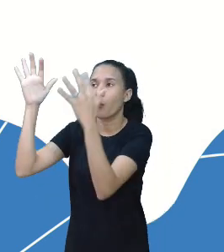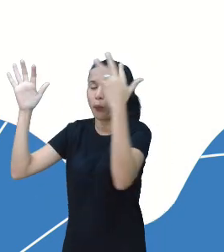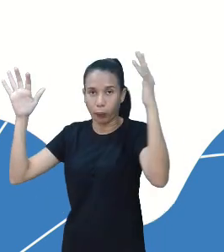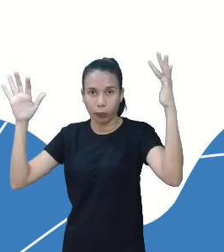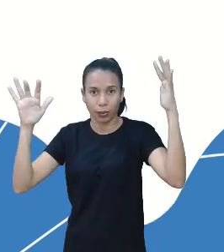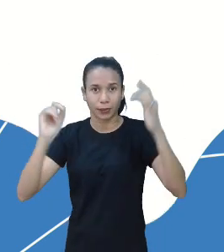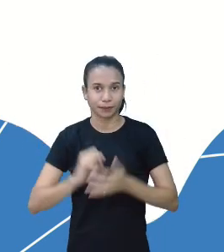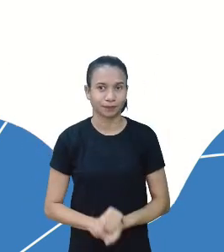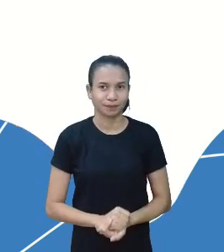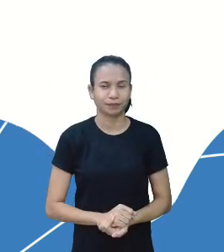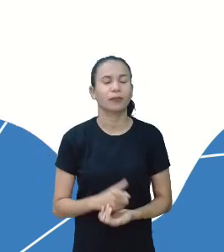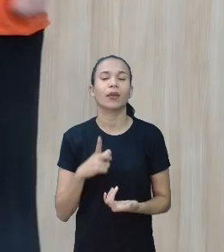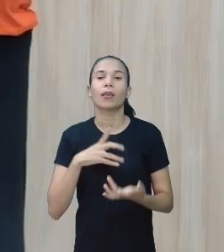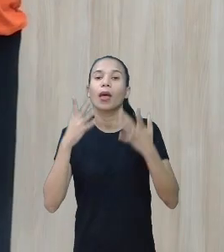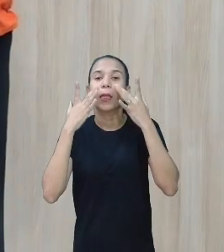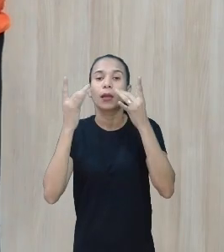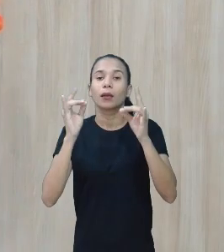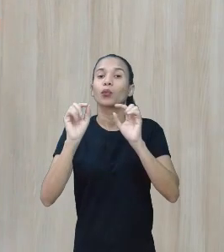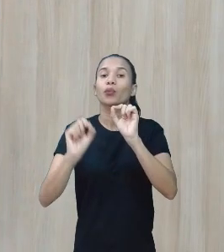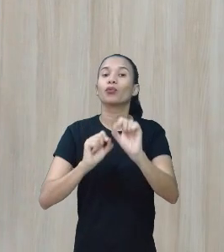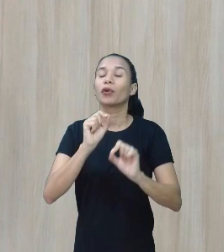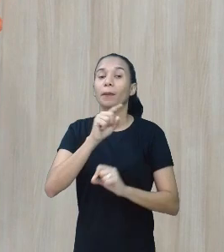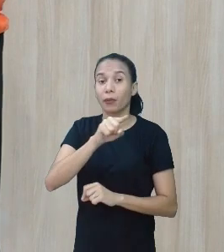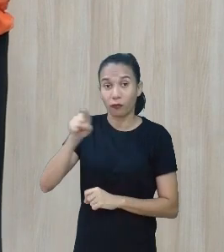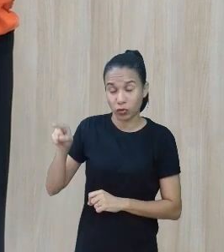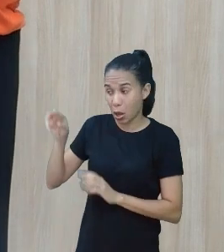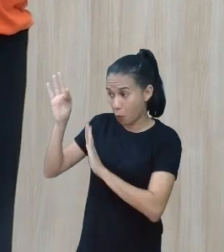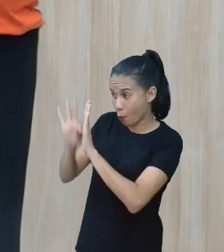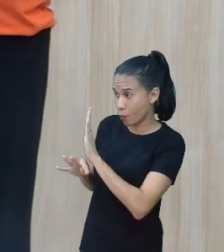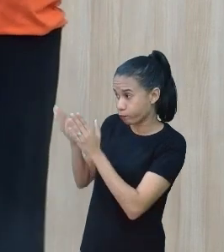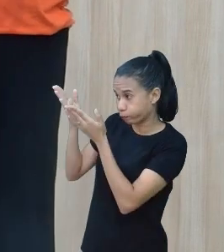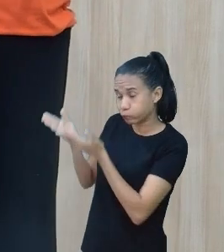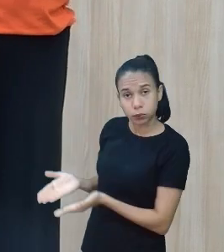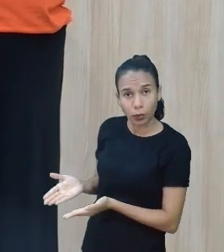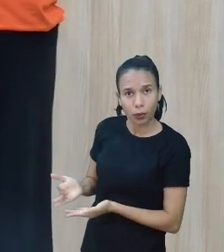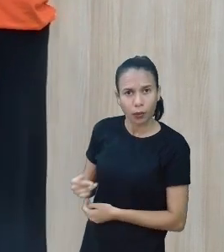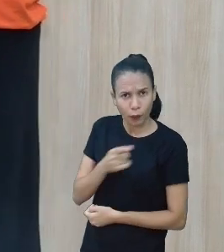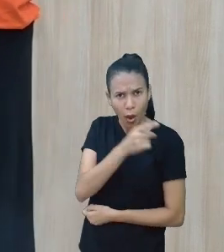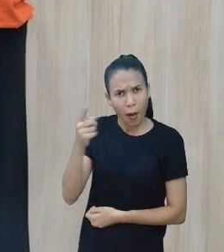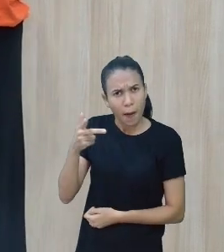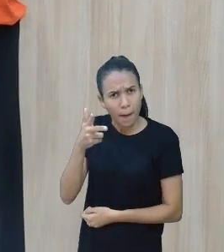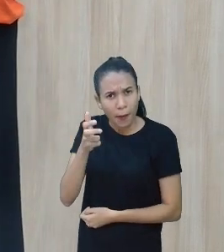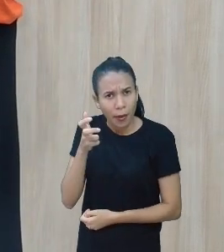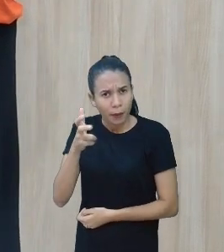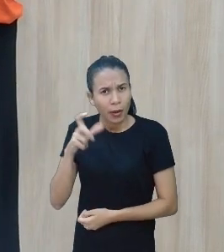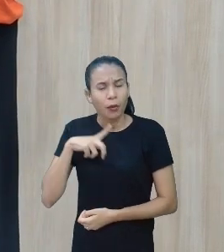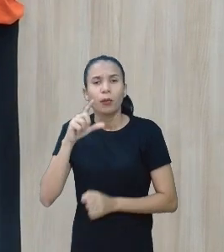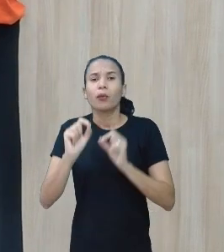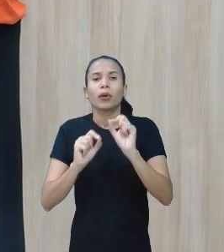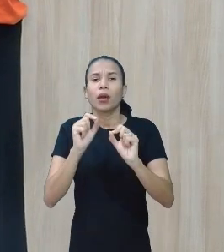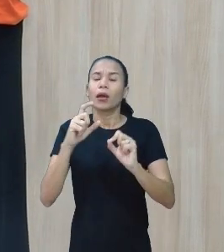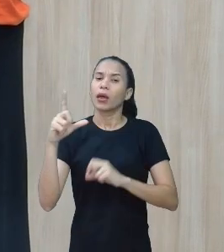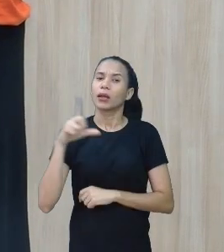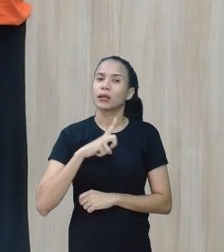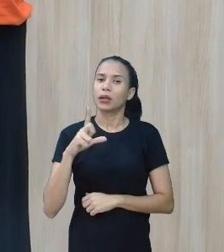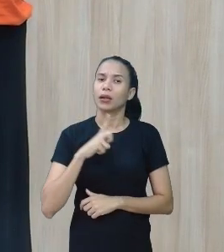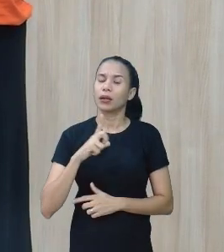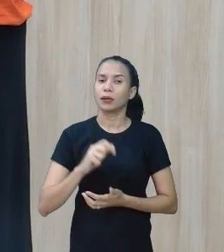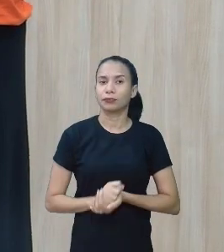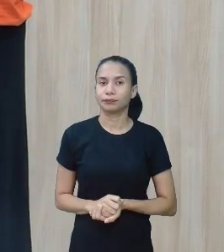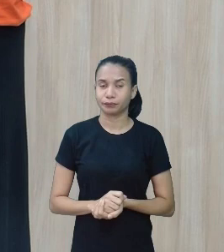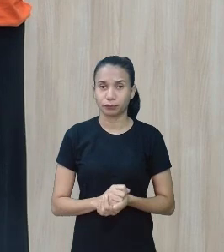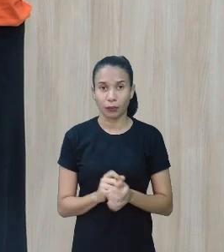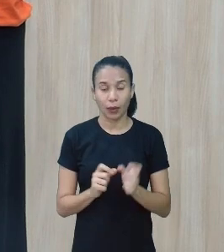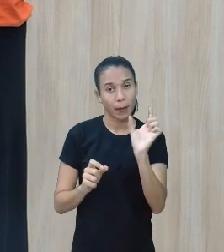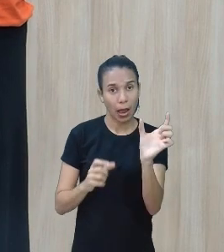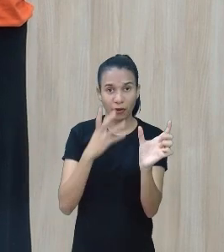mata. O que é que eu chamo a atenção para vocês nesse texto aí? Vocês percebam que a gente tem o